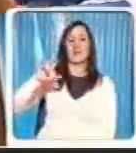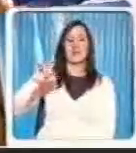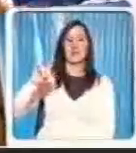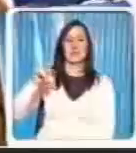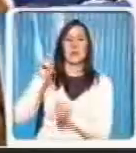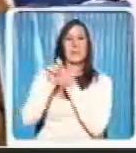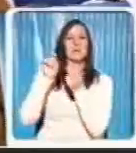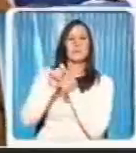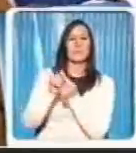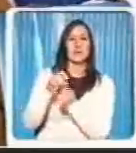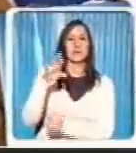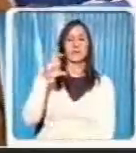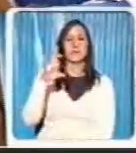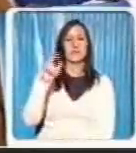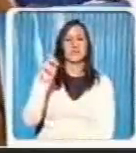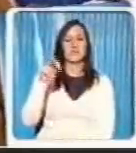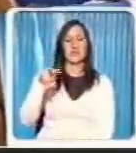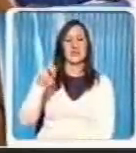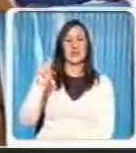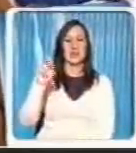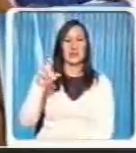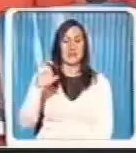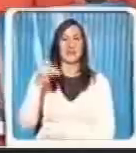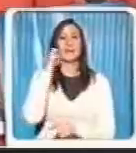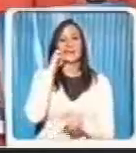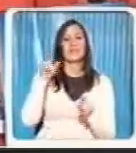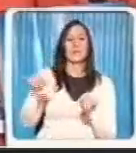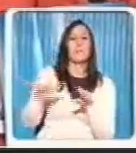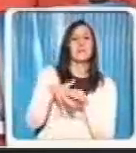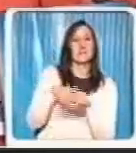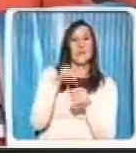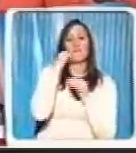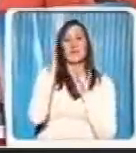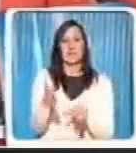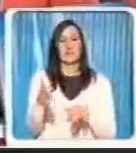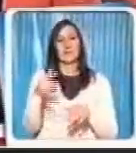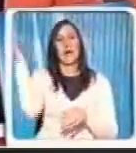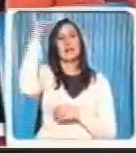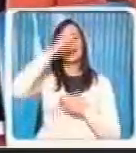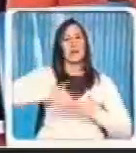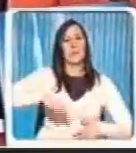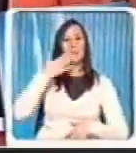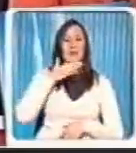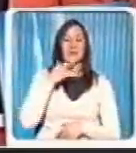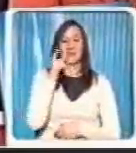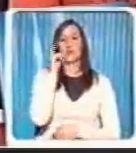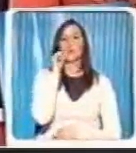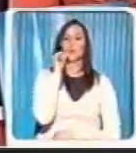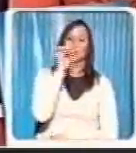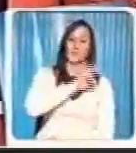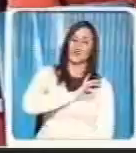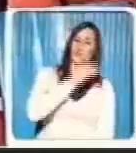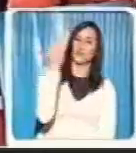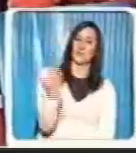mais perto da Charneca, imagina. Que é engraçado. Mas quem participou no filme também, A Aldeia da Roupa Branca, foi o Joaquim Manique, que aqui está hoje connosco.